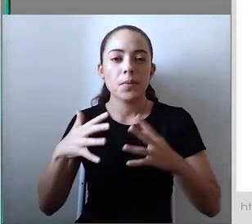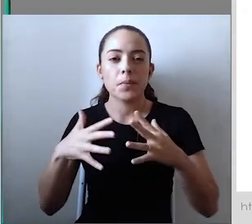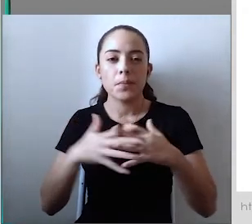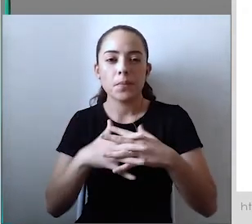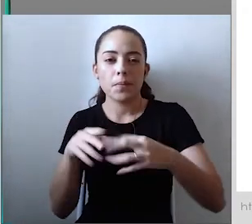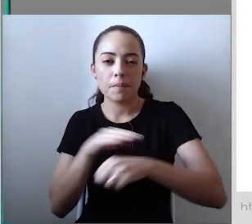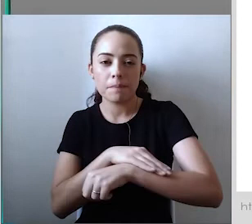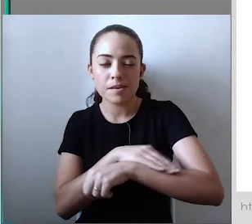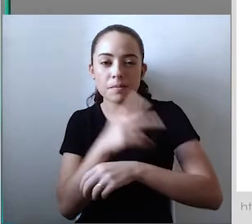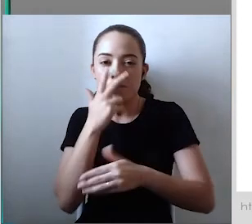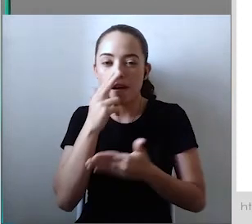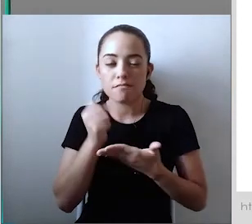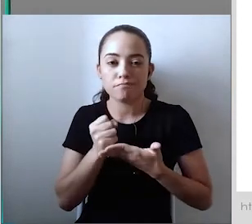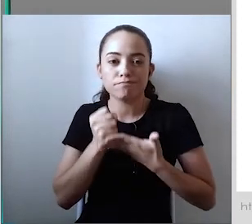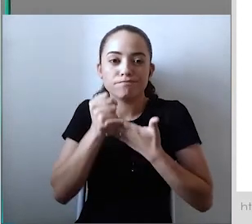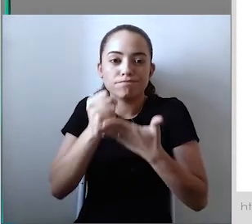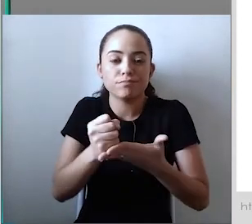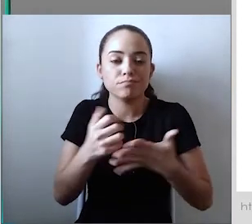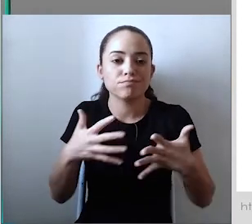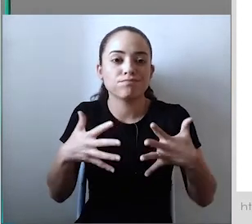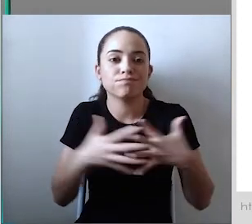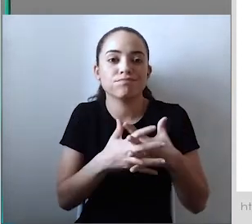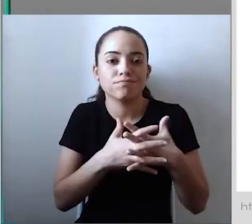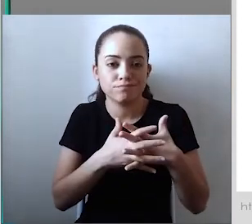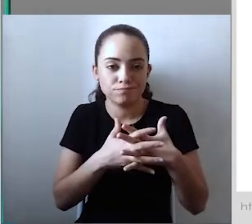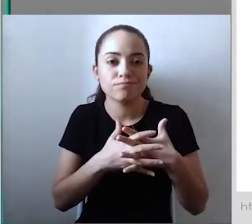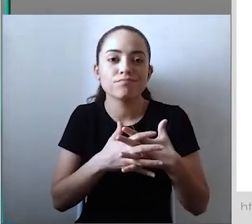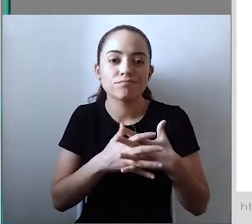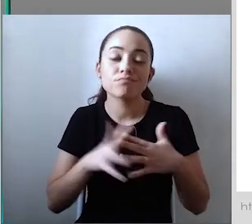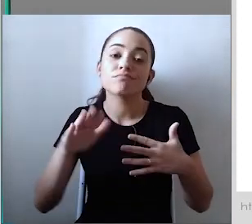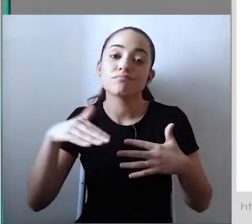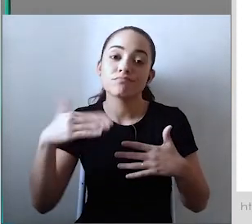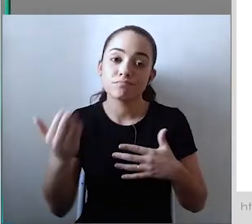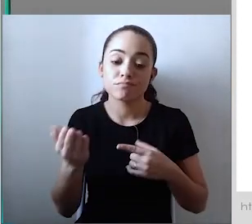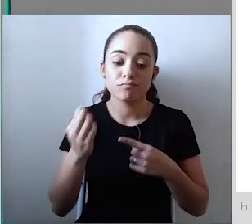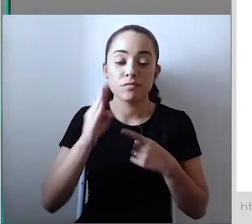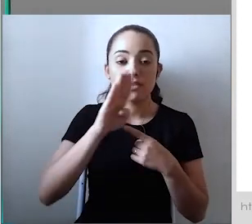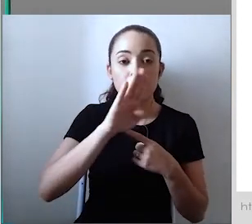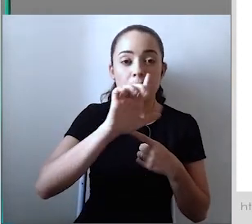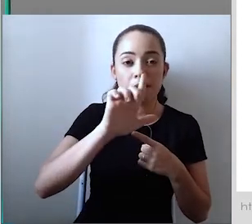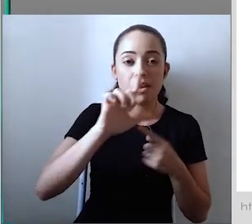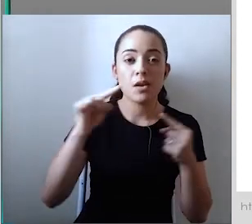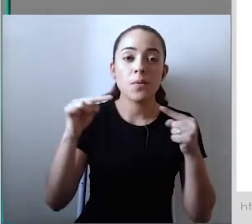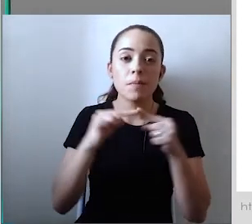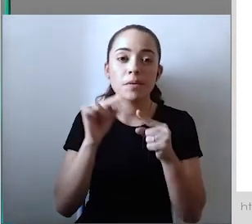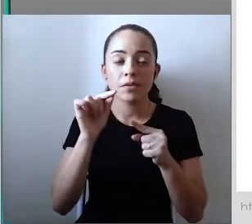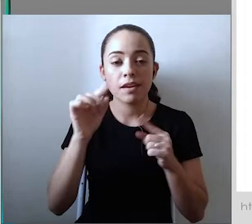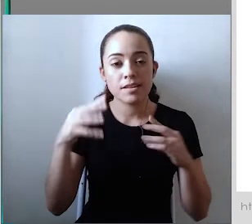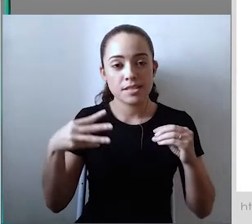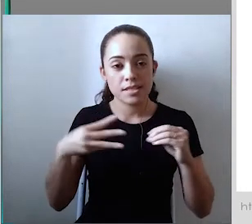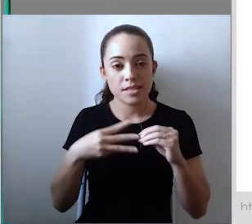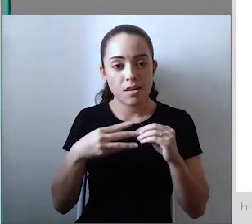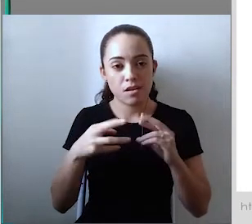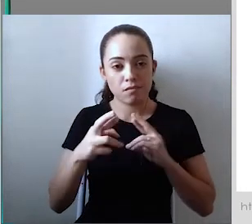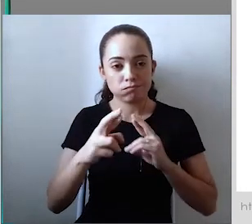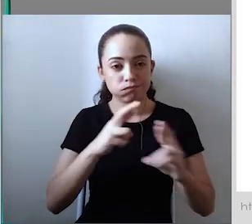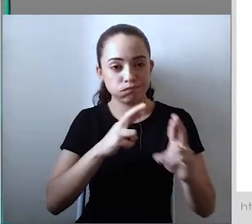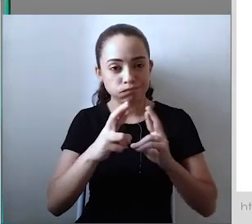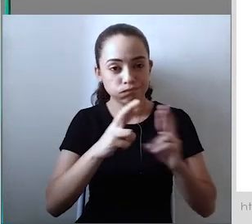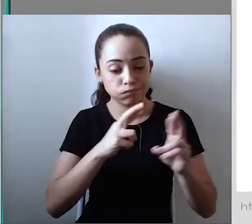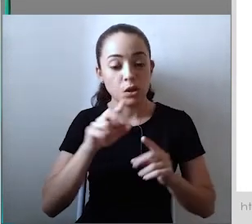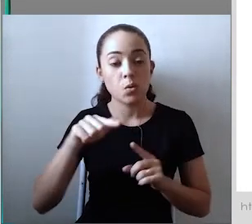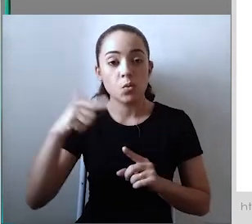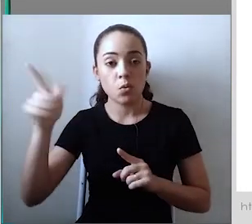sobre o tecido conjuntivo. Assim, o componente lâmina basal relaciona-se com a célula, enquanto